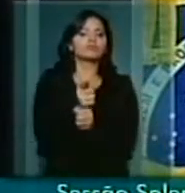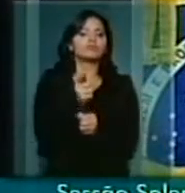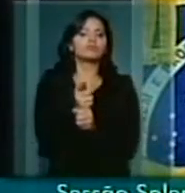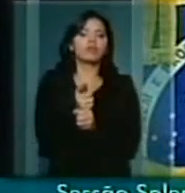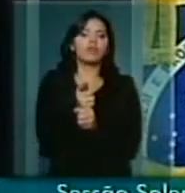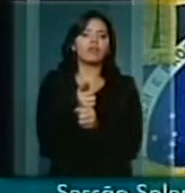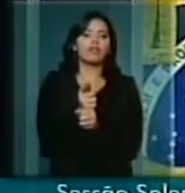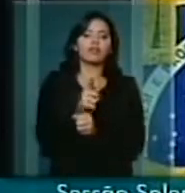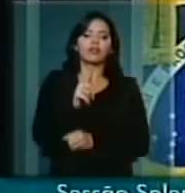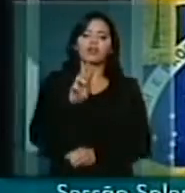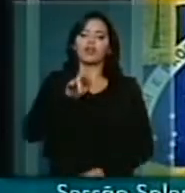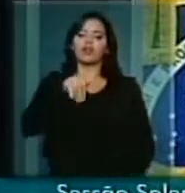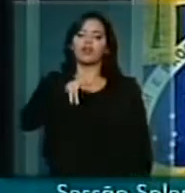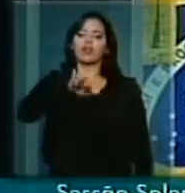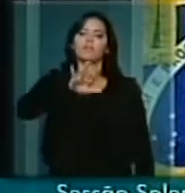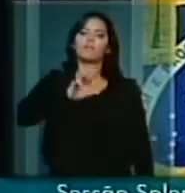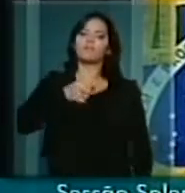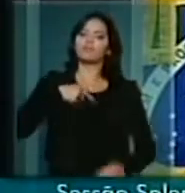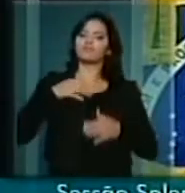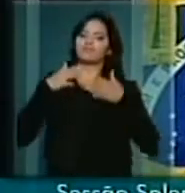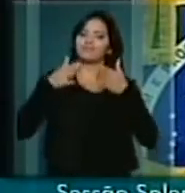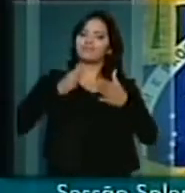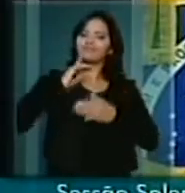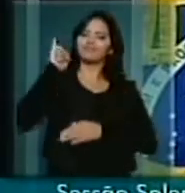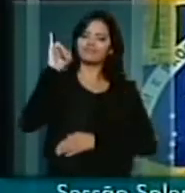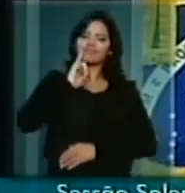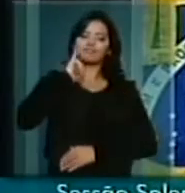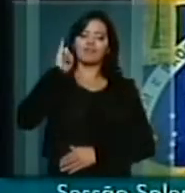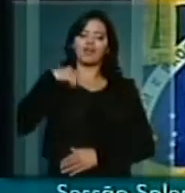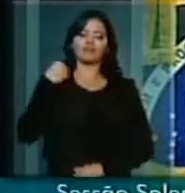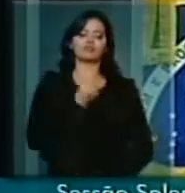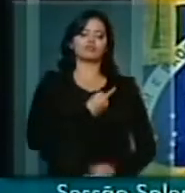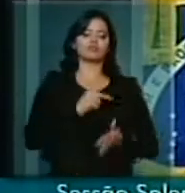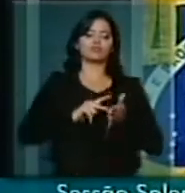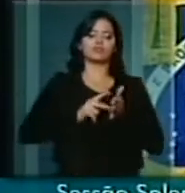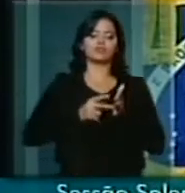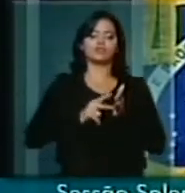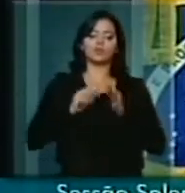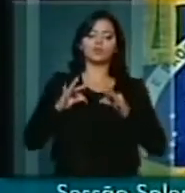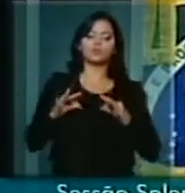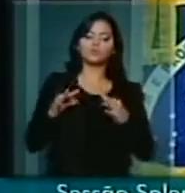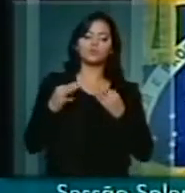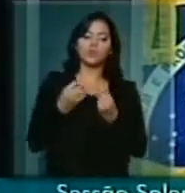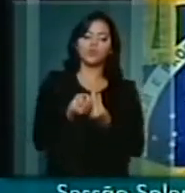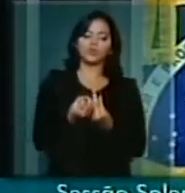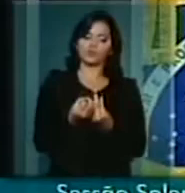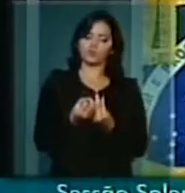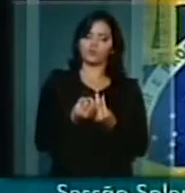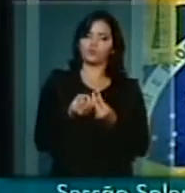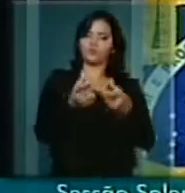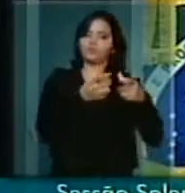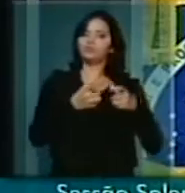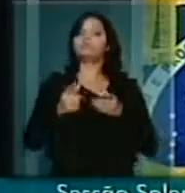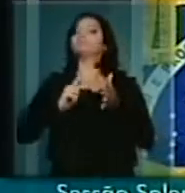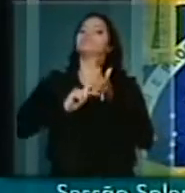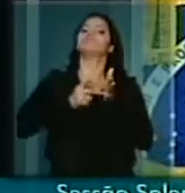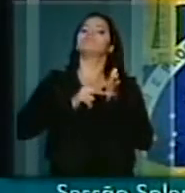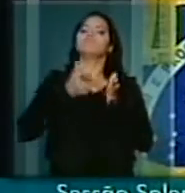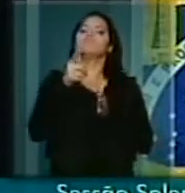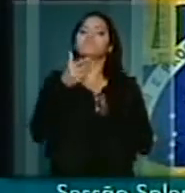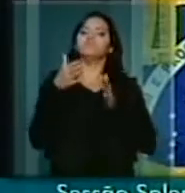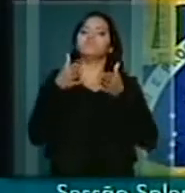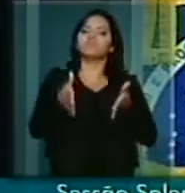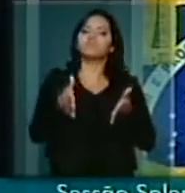muito importante. Nós estávamos praticamente com os sindicatos, todos eles, né, sem qualquer tipo de